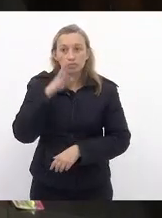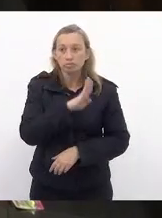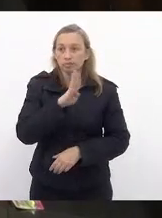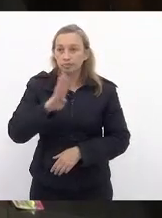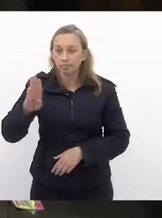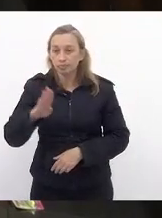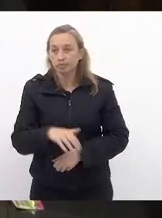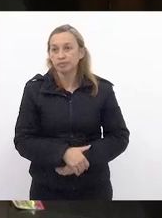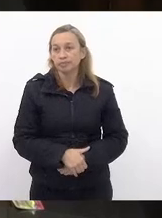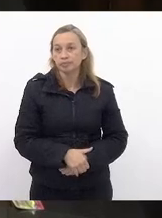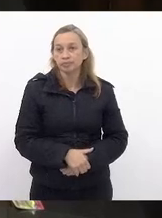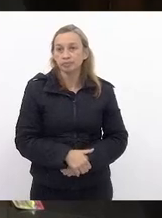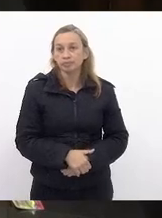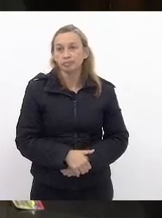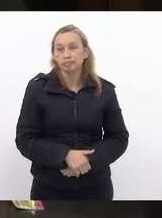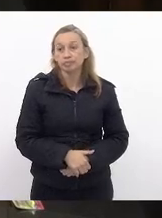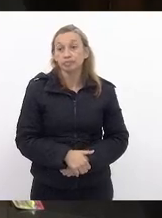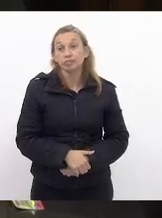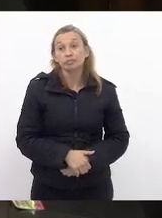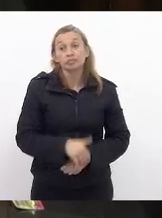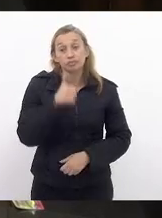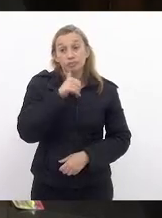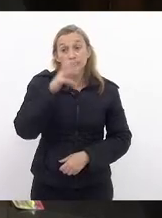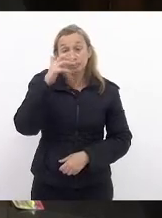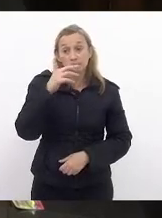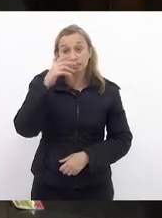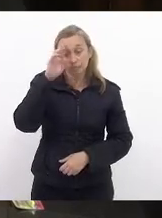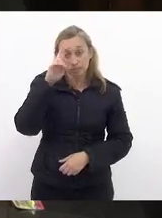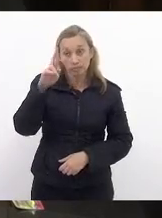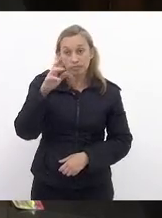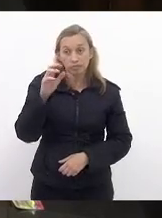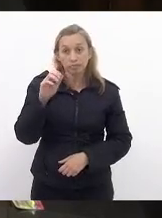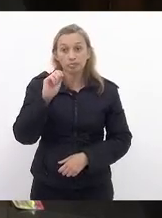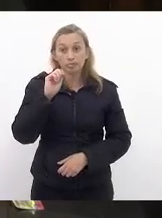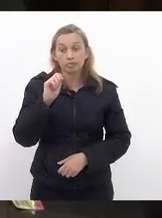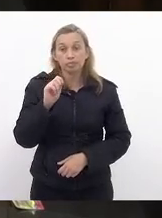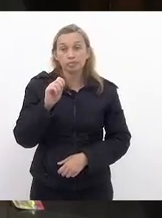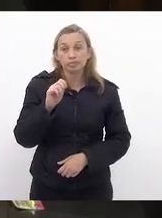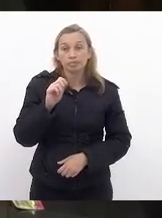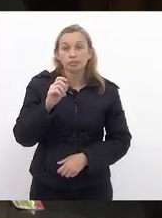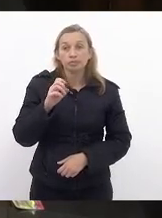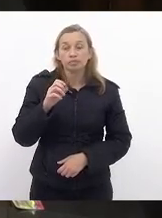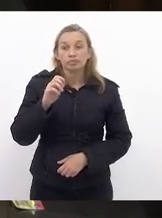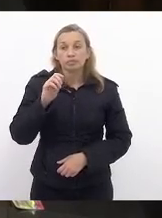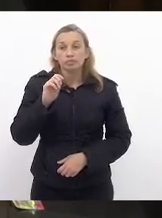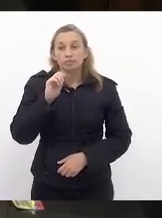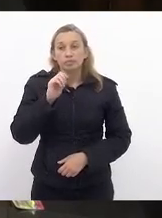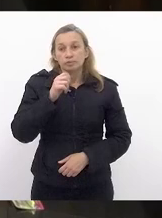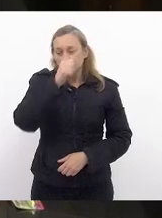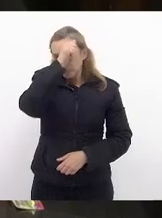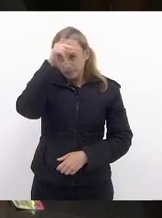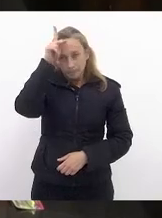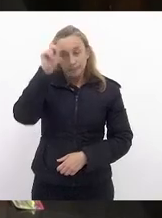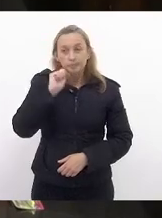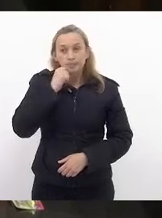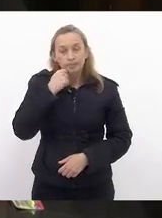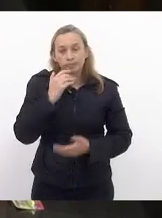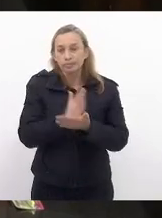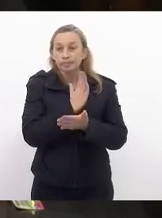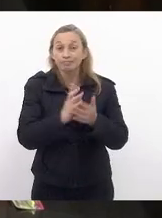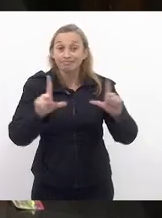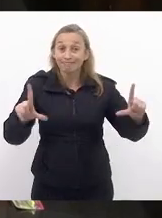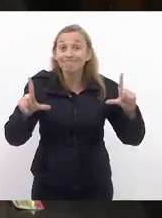bebê e o senhor Eduardo Paes as vezes que aparecemos na imprensa